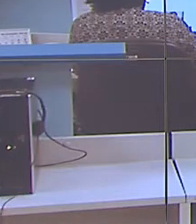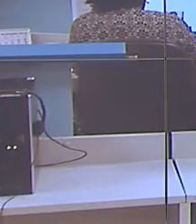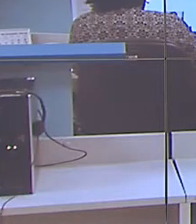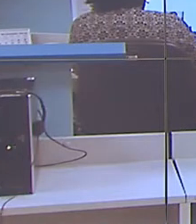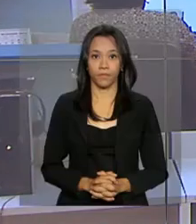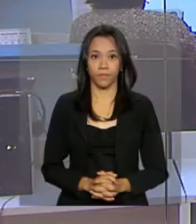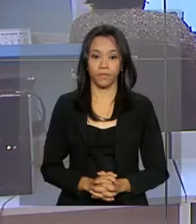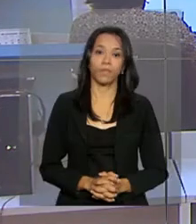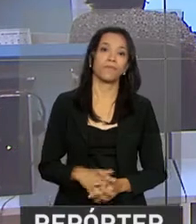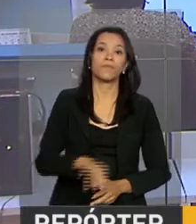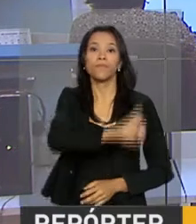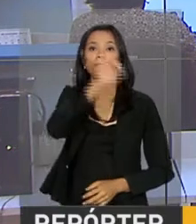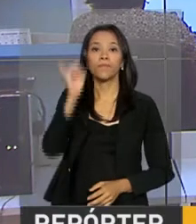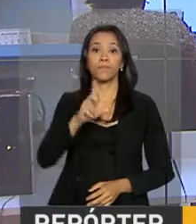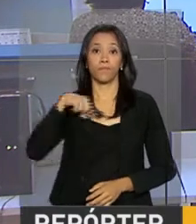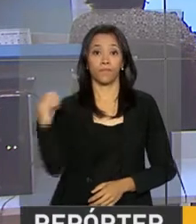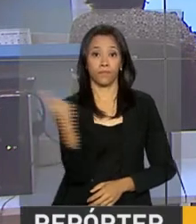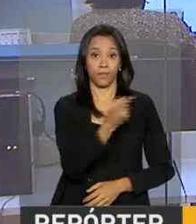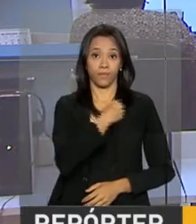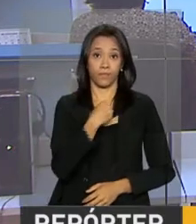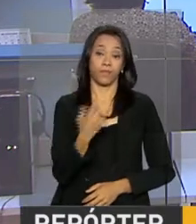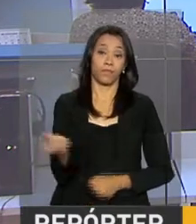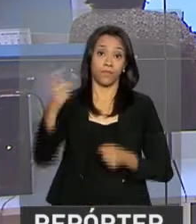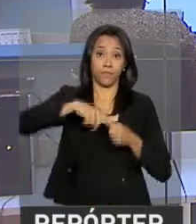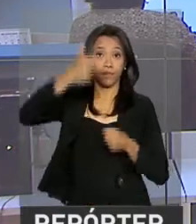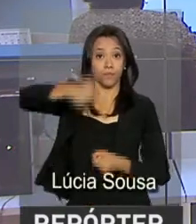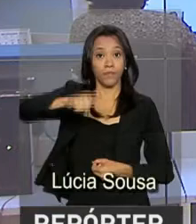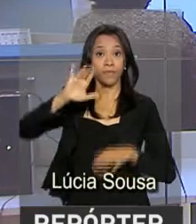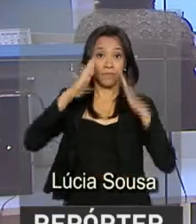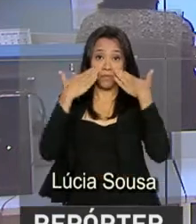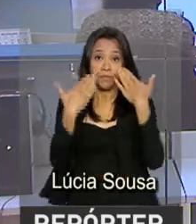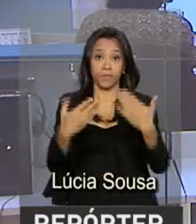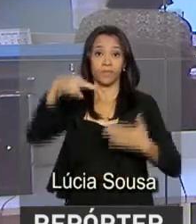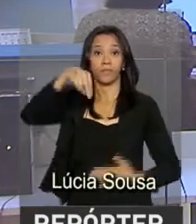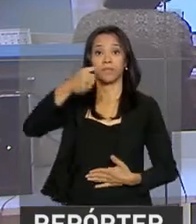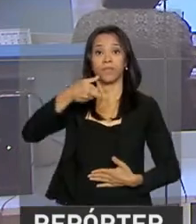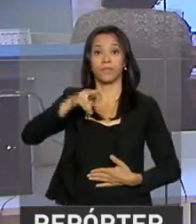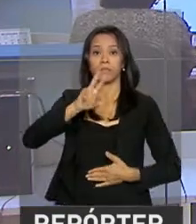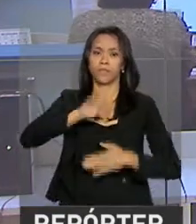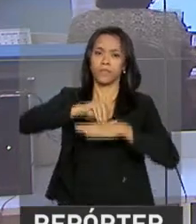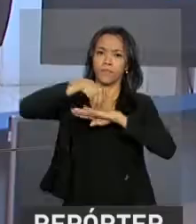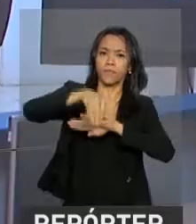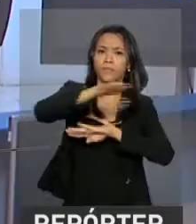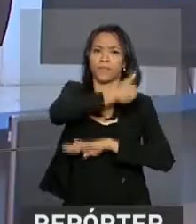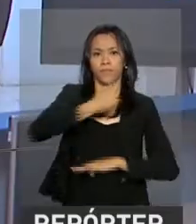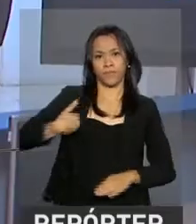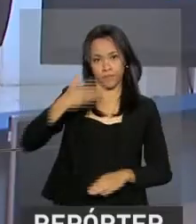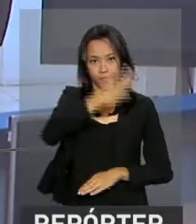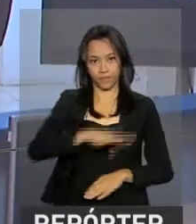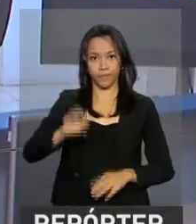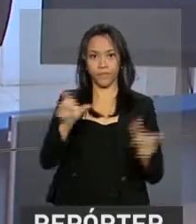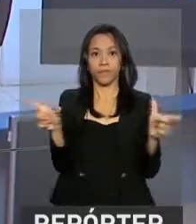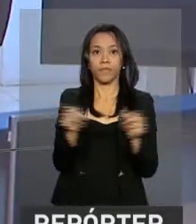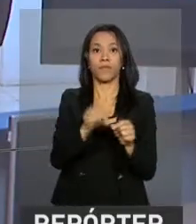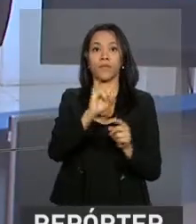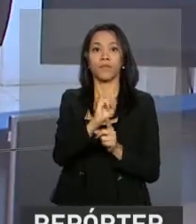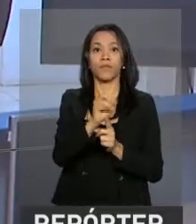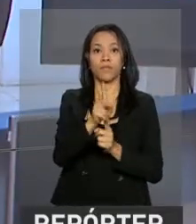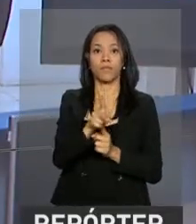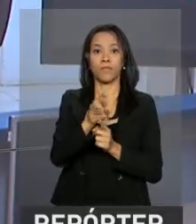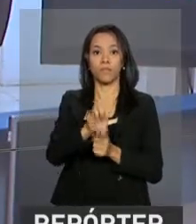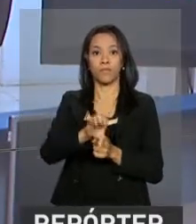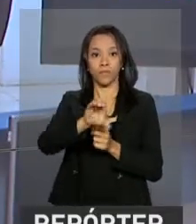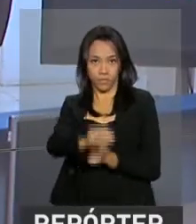lá estamos de volta com o repórter e nbr e as notícias do governo federal o especial que é o índice nacional